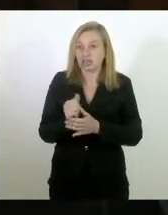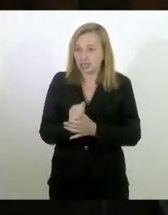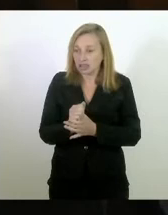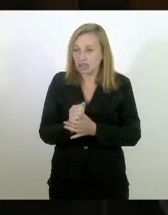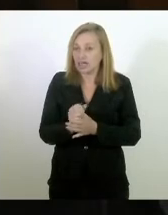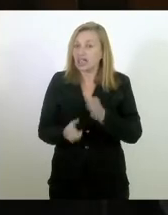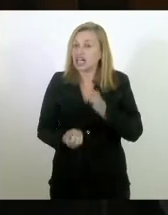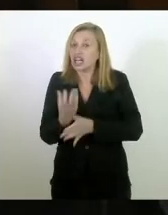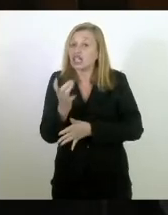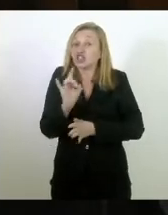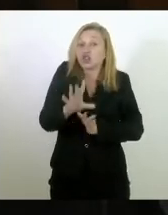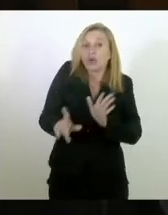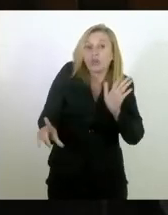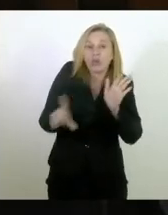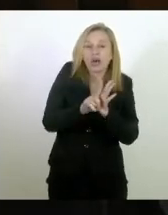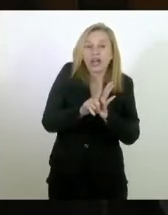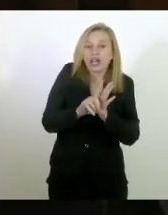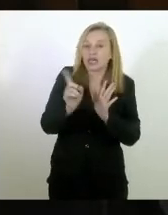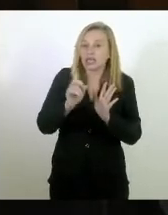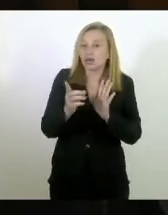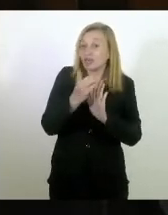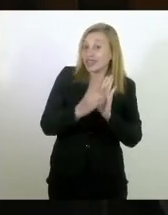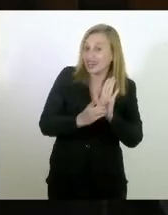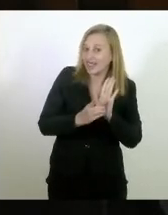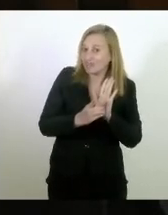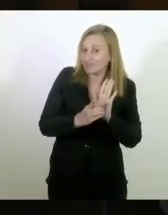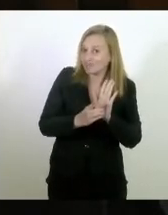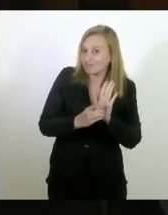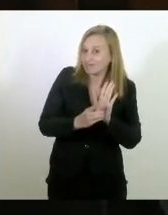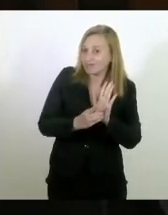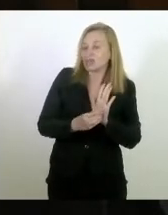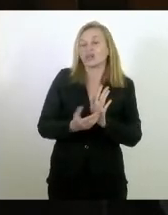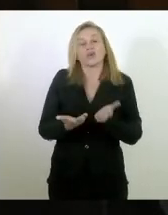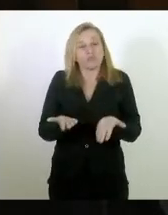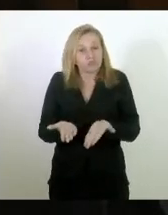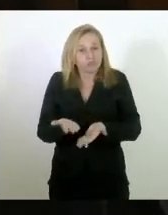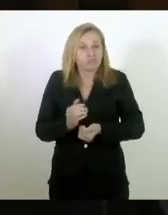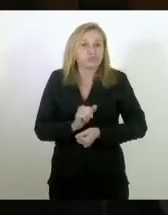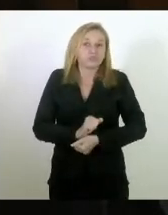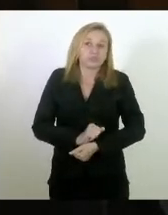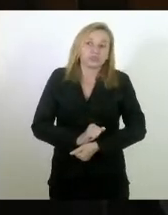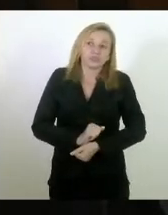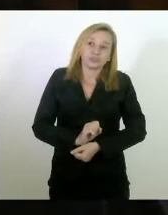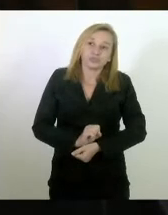decreto Não vou insistir com o nosso